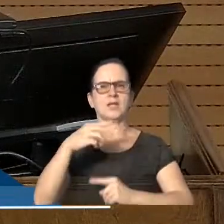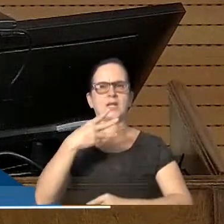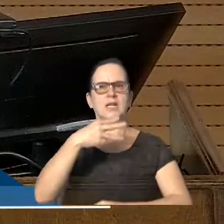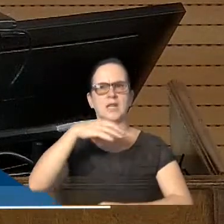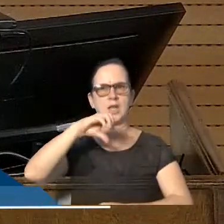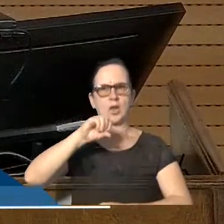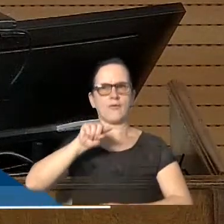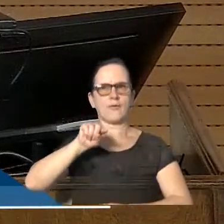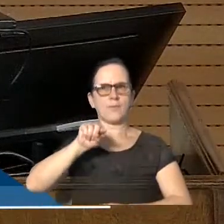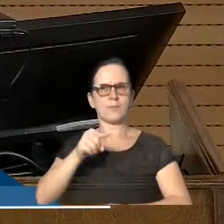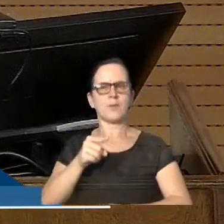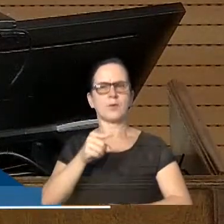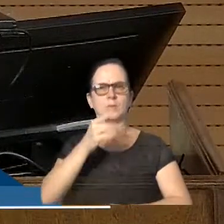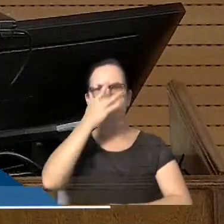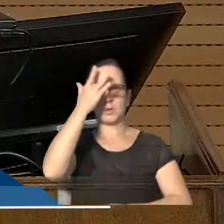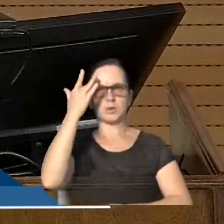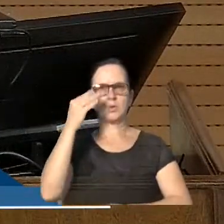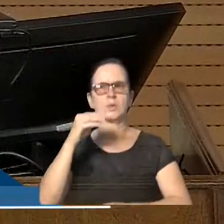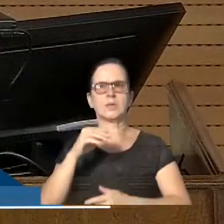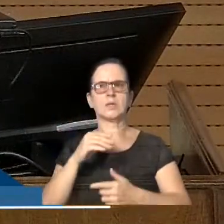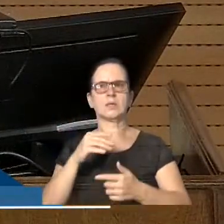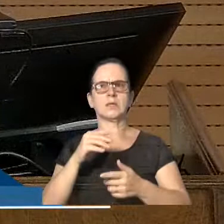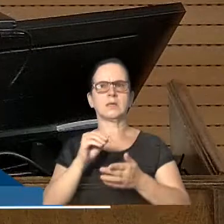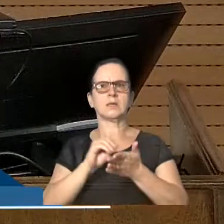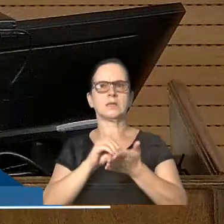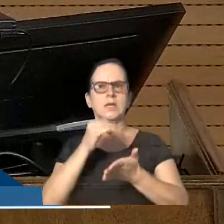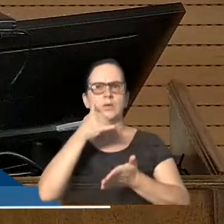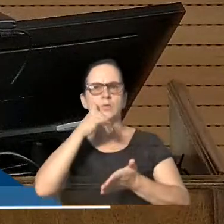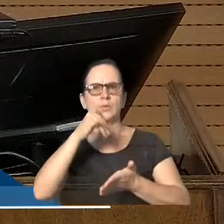sem atendimento direito com a empresa.